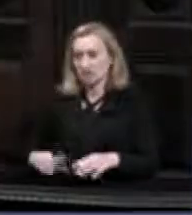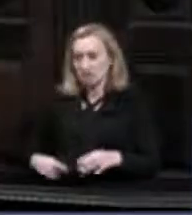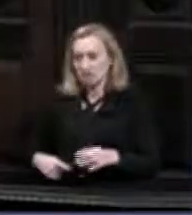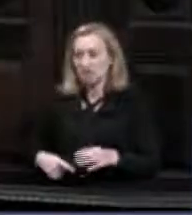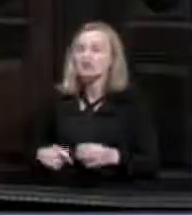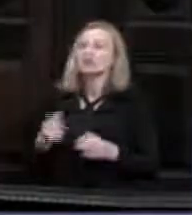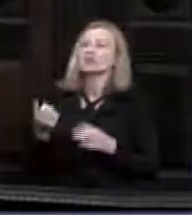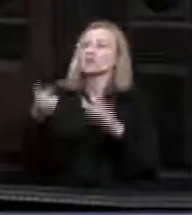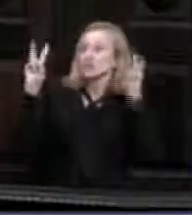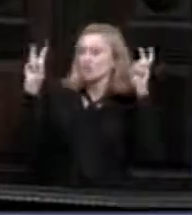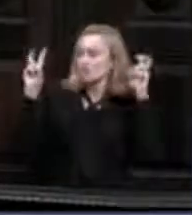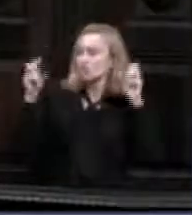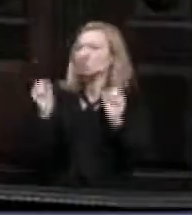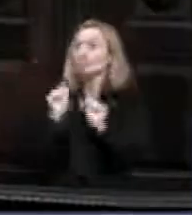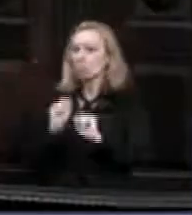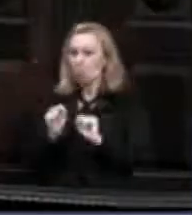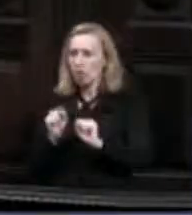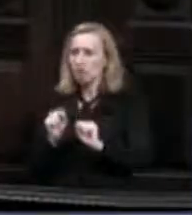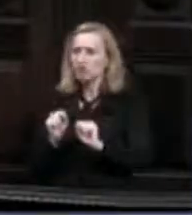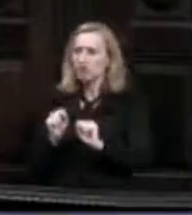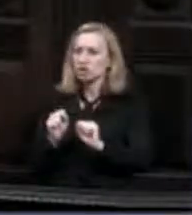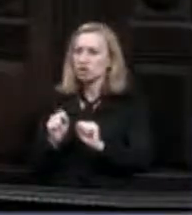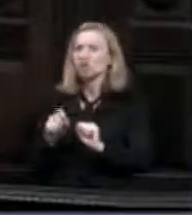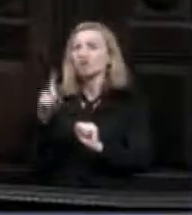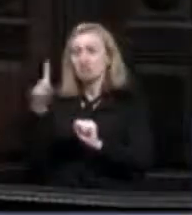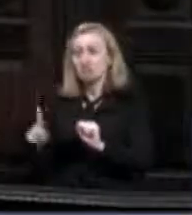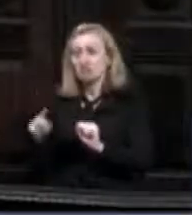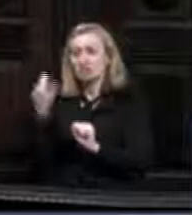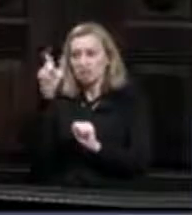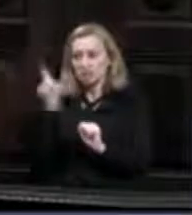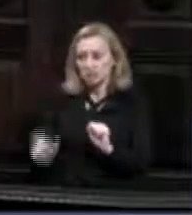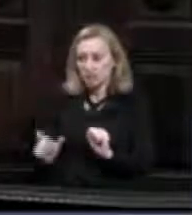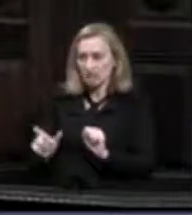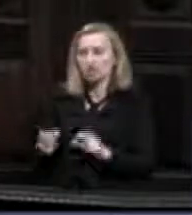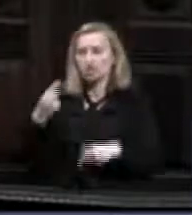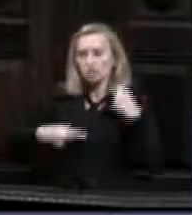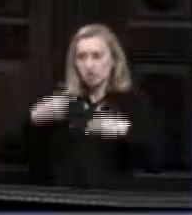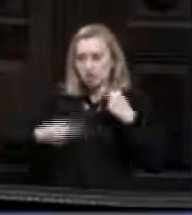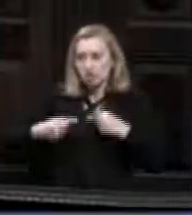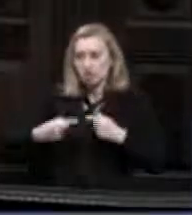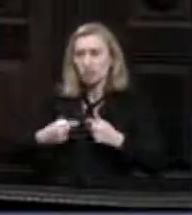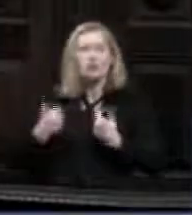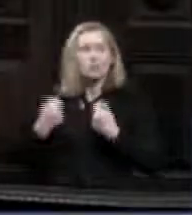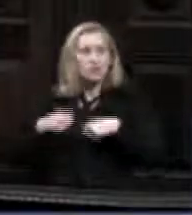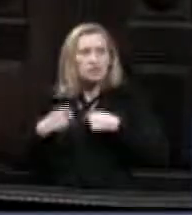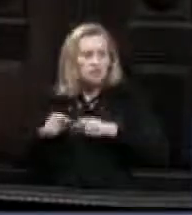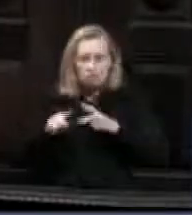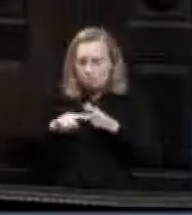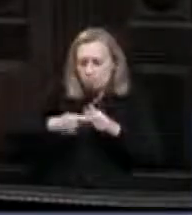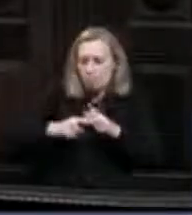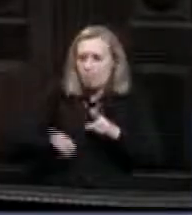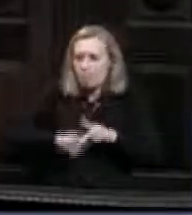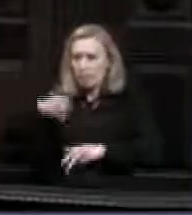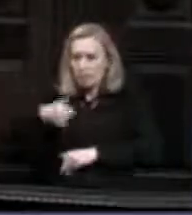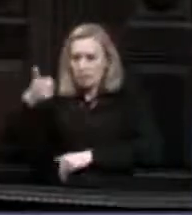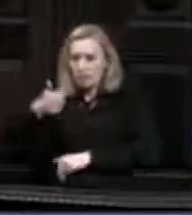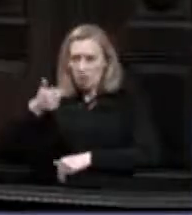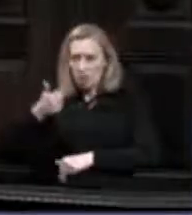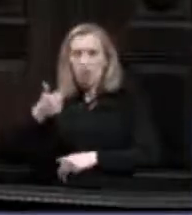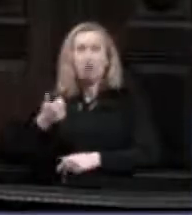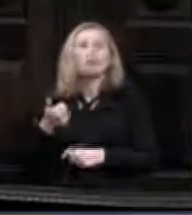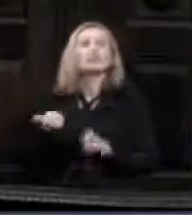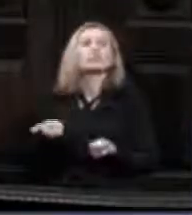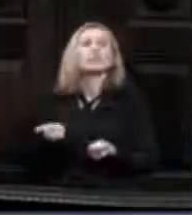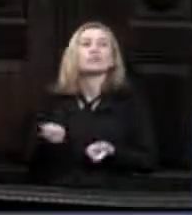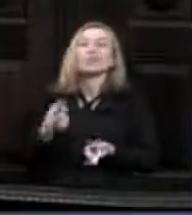deve ser discutida, eu apresentei emendas para que ela seja aprimorada, mas trata-se de uma discussão